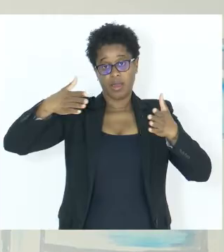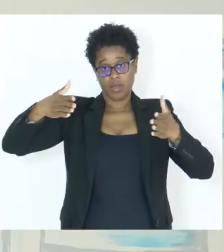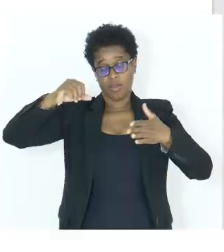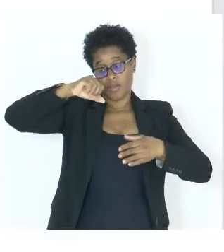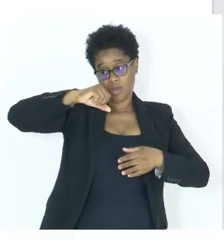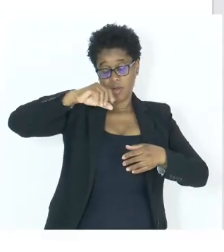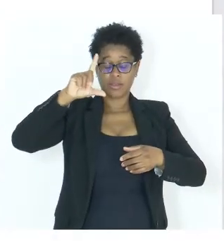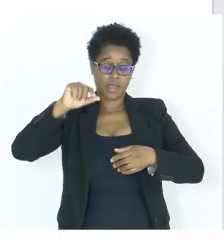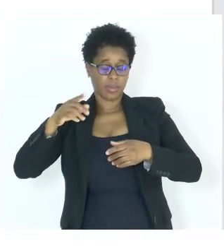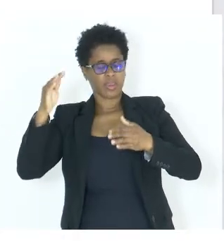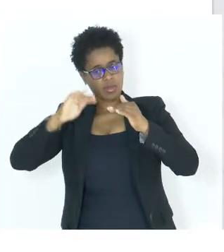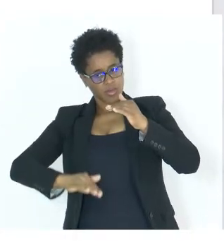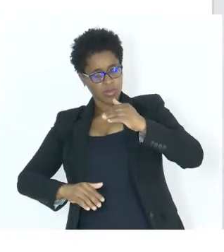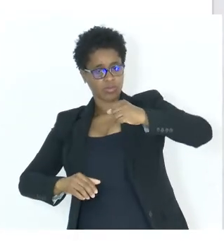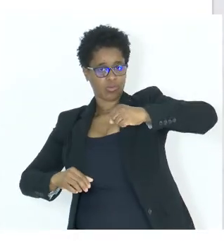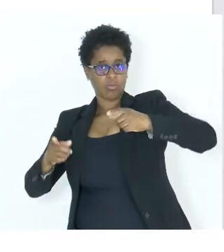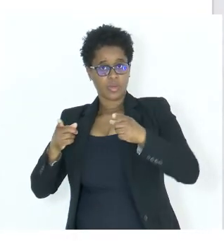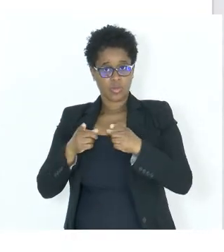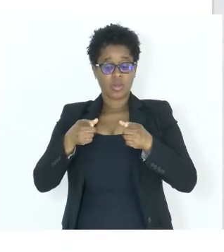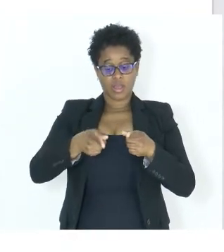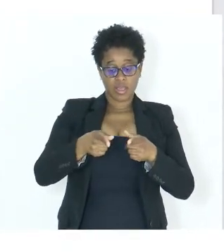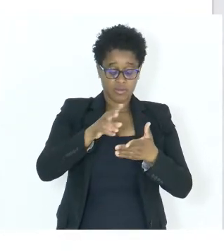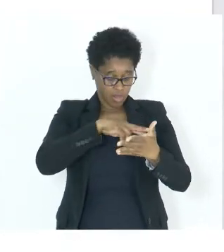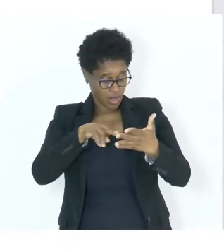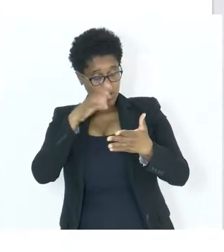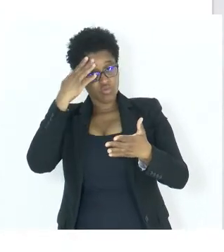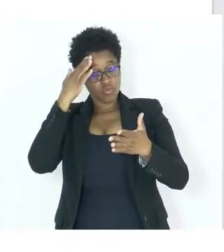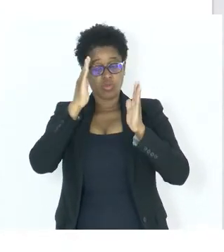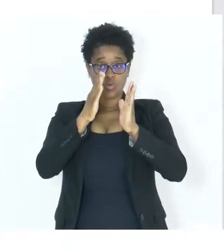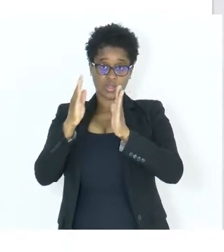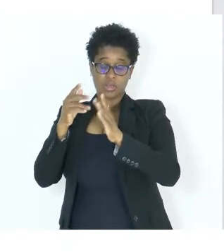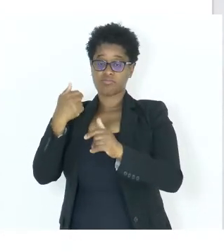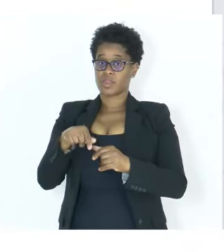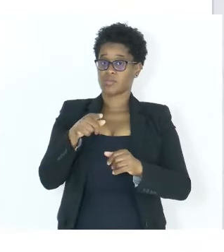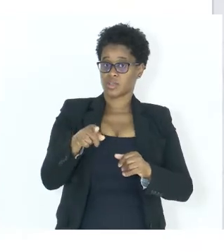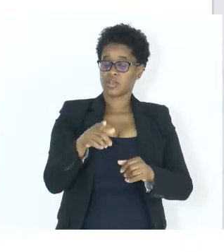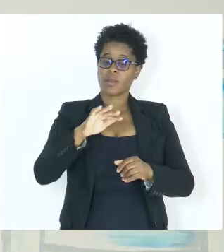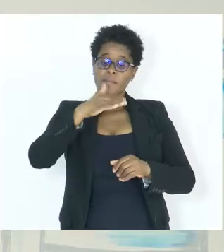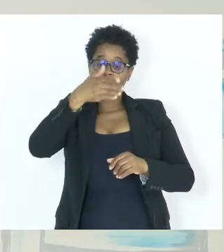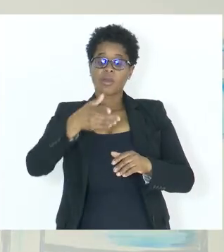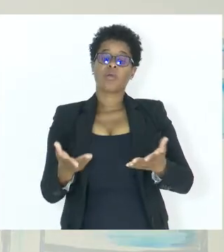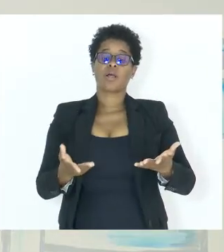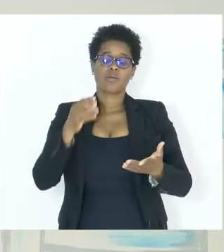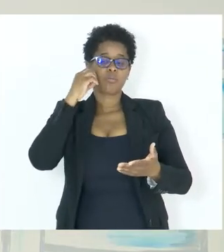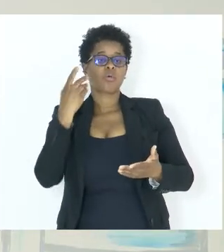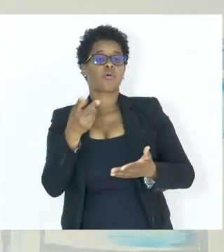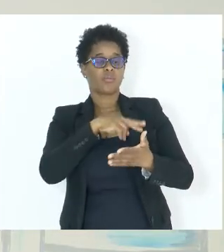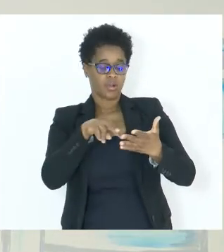Então, aqui vamos ler os números ordinais que temos aqui. Temos primeiro, como é que se